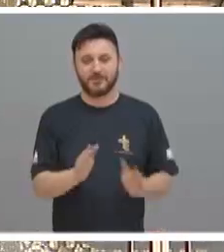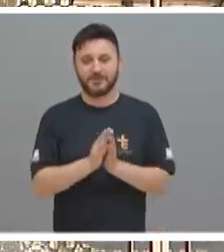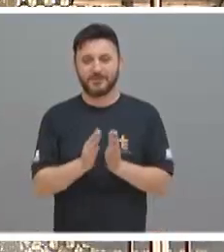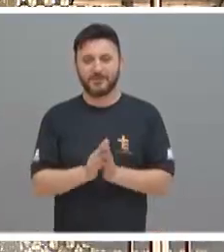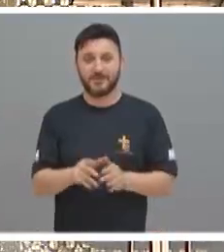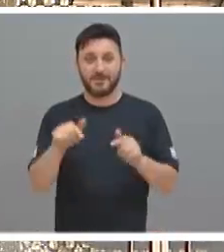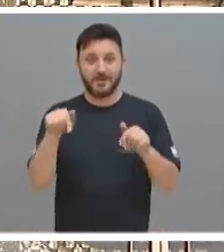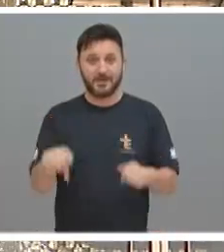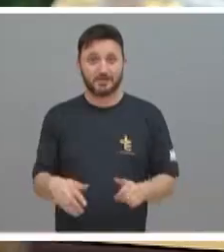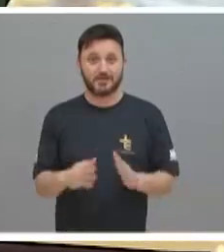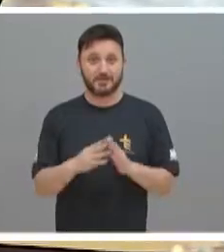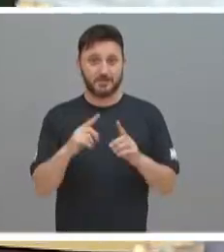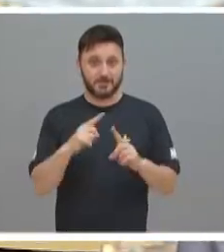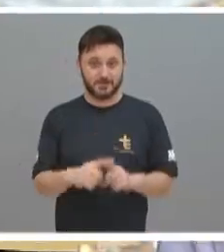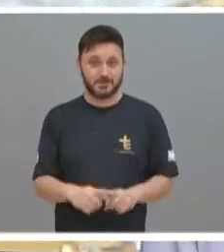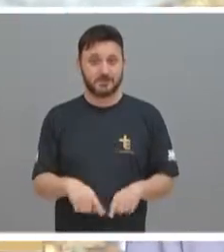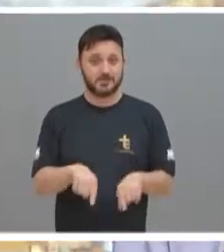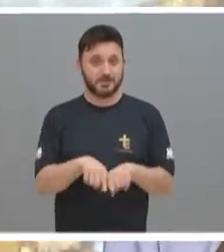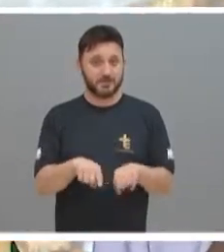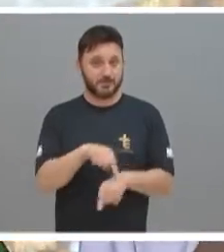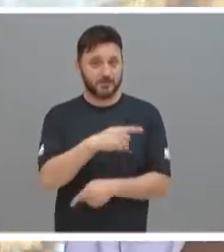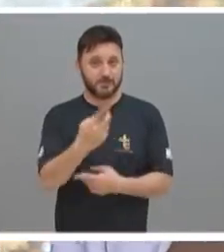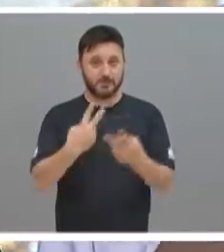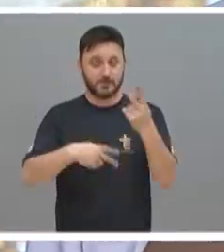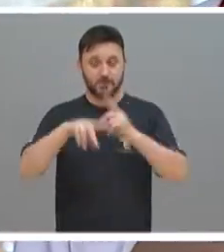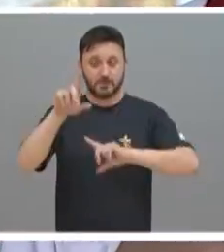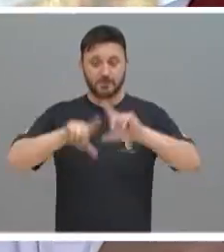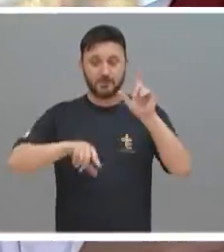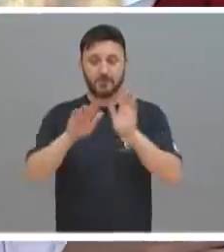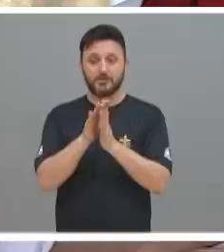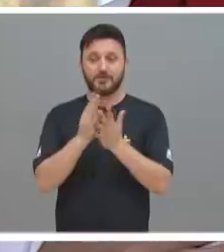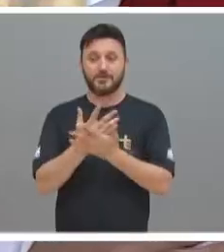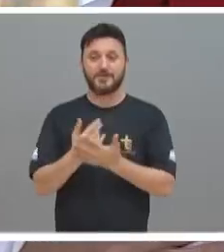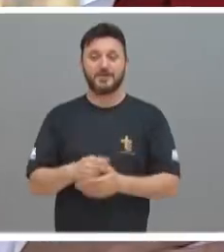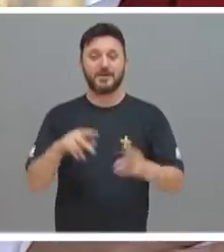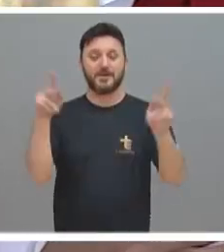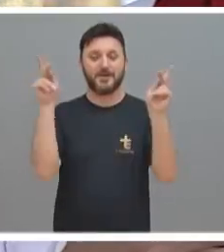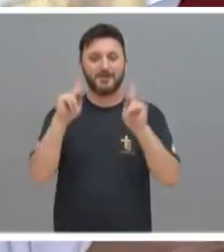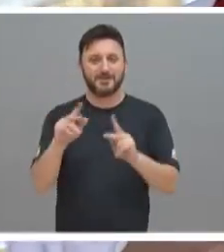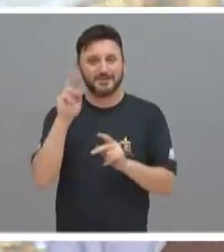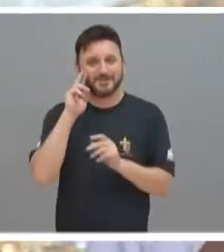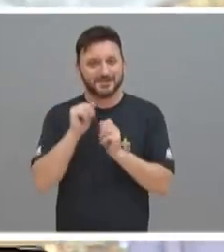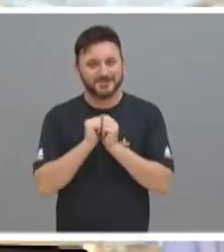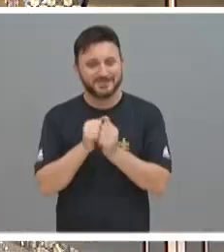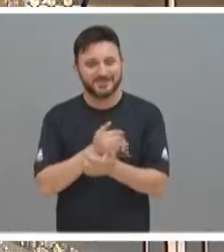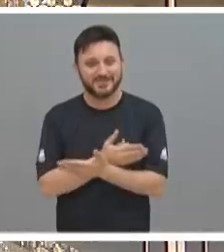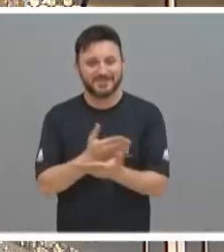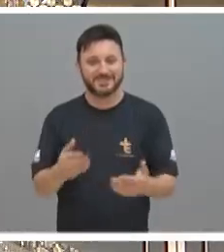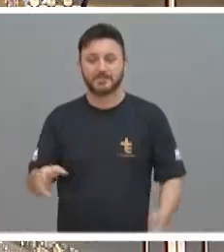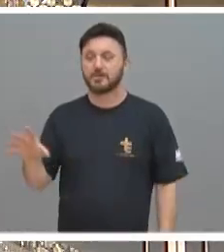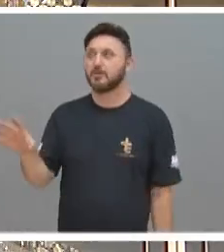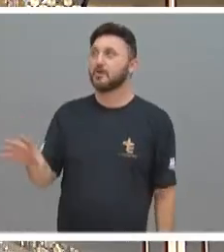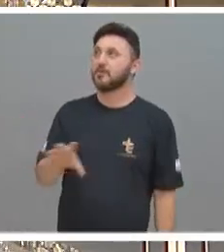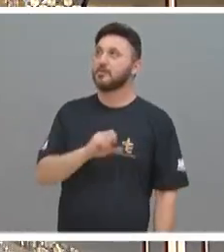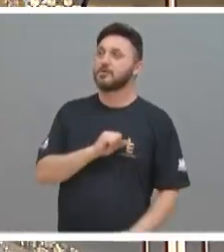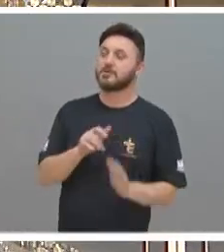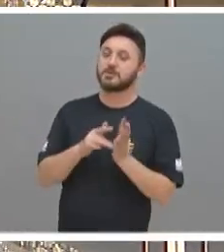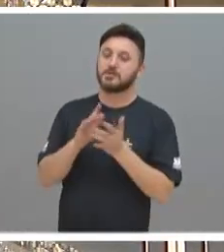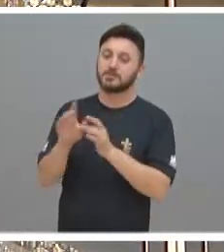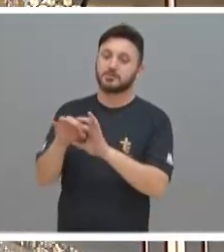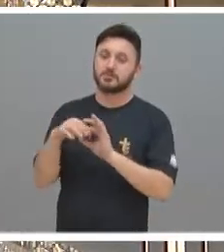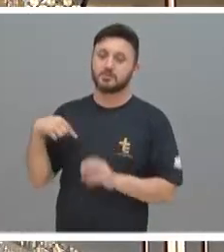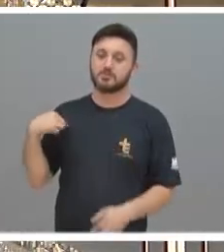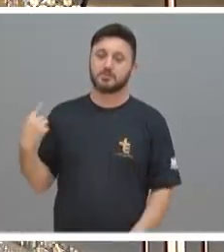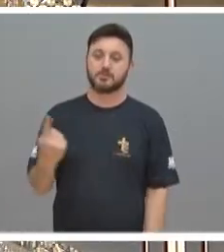Amém. Neste santuário, pelos meios de comunicação, que a paz de Jesus esteja com todos vocês. O amor de Cristo